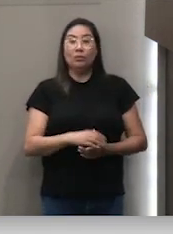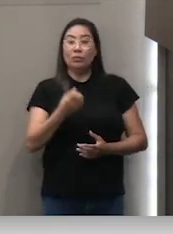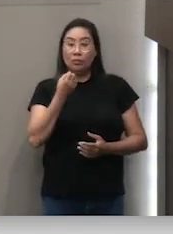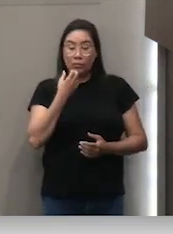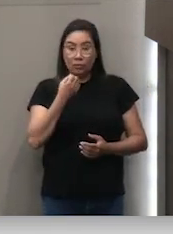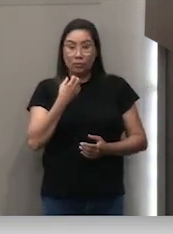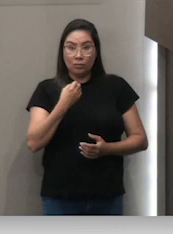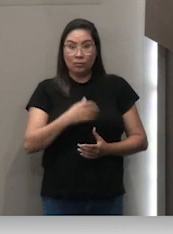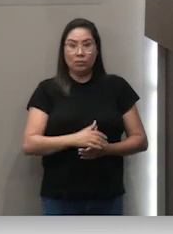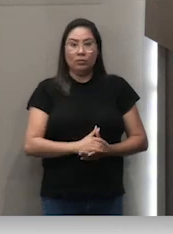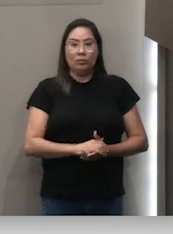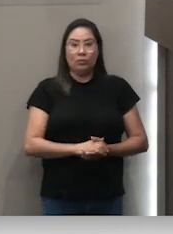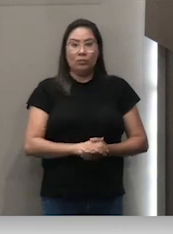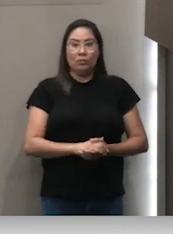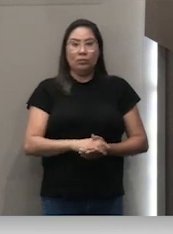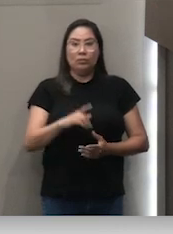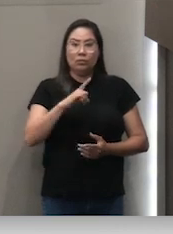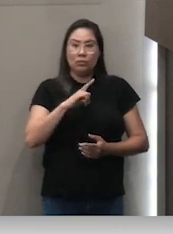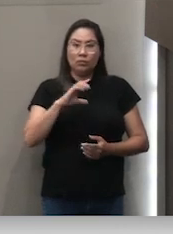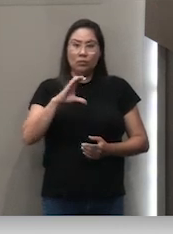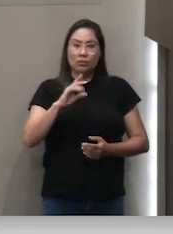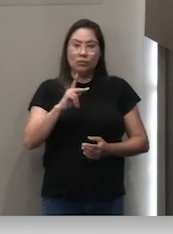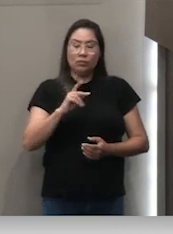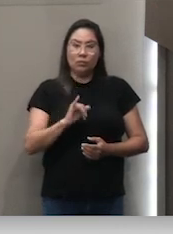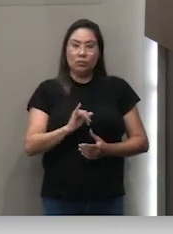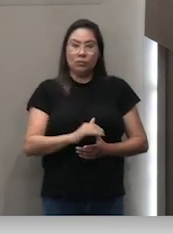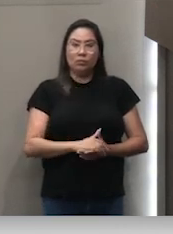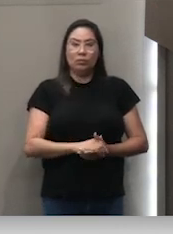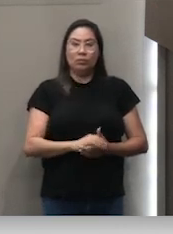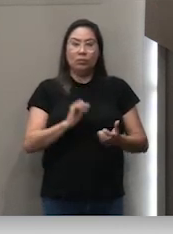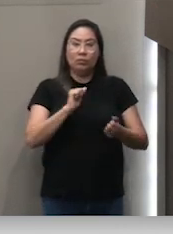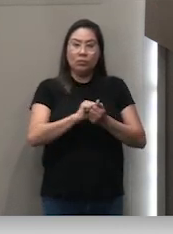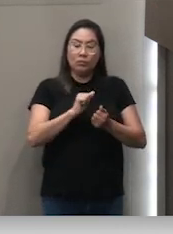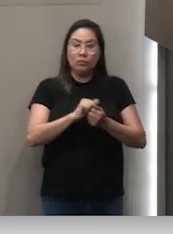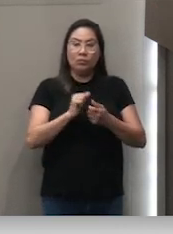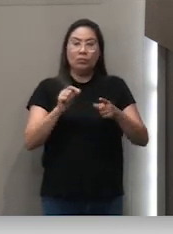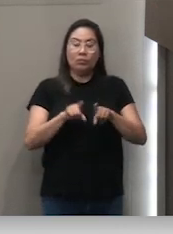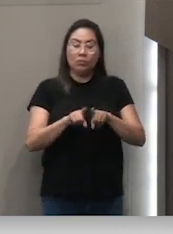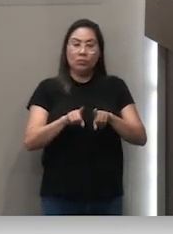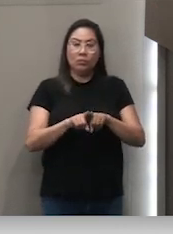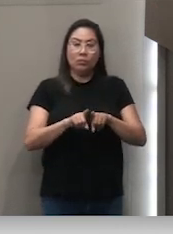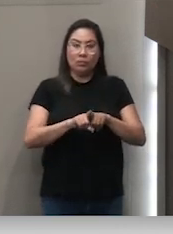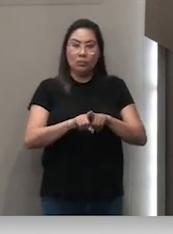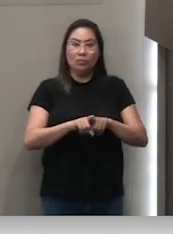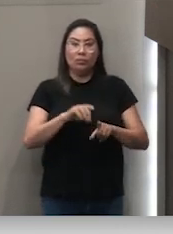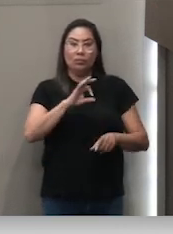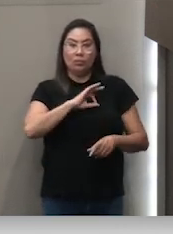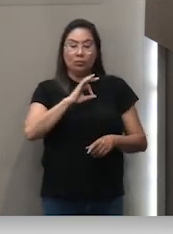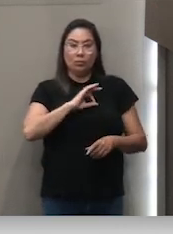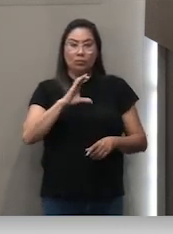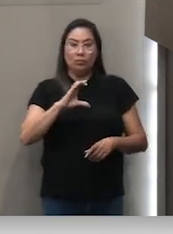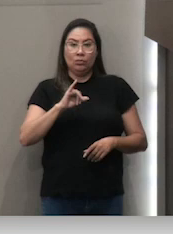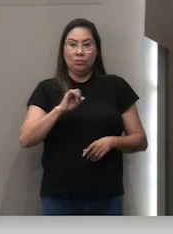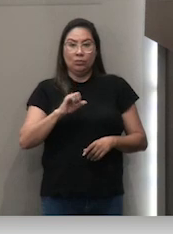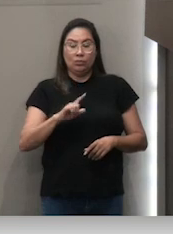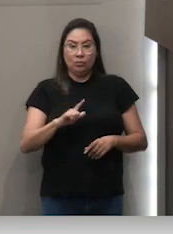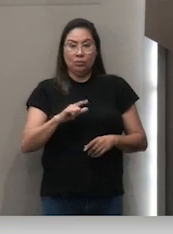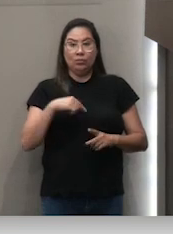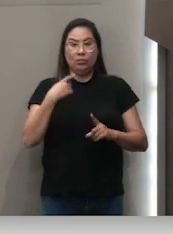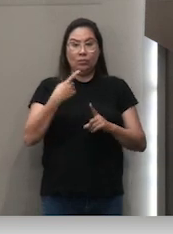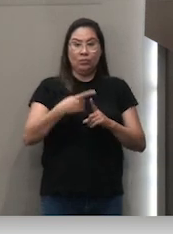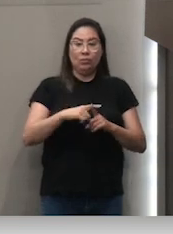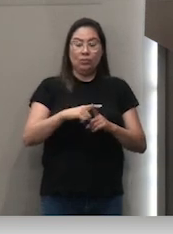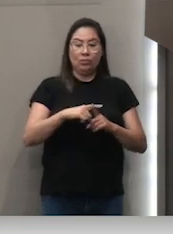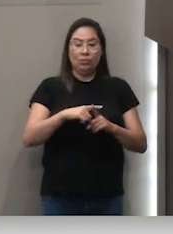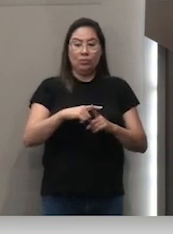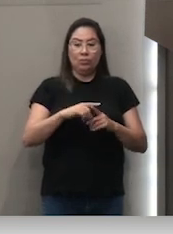bom que vai ter essa CPI. Junto, paralela com ela, né, a Polícia Civil e mais o